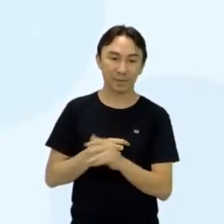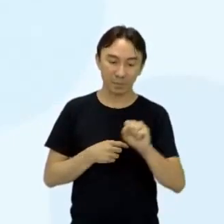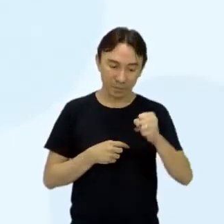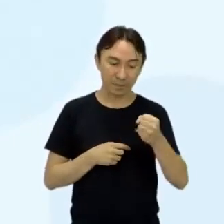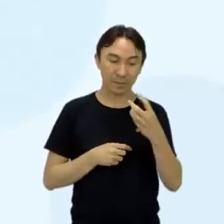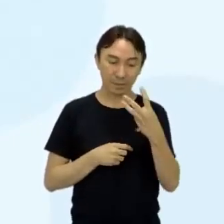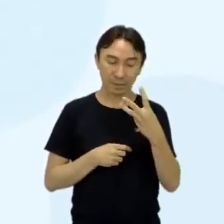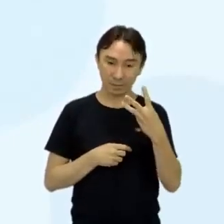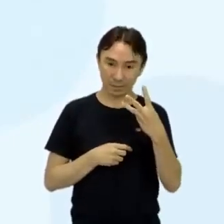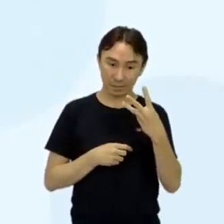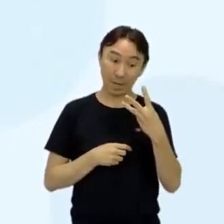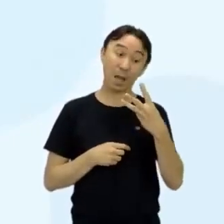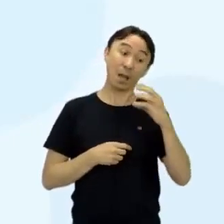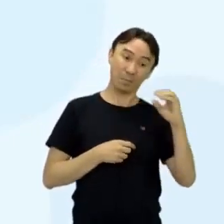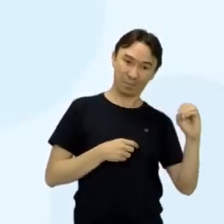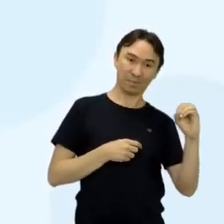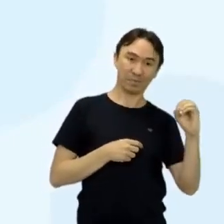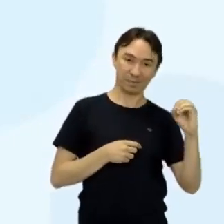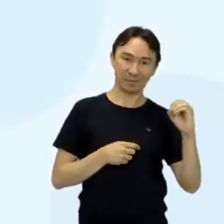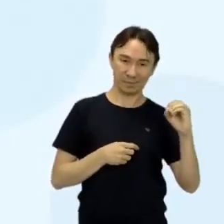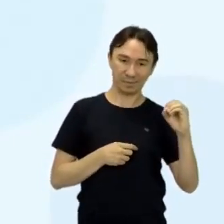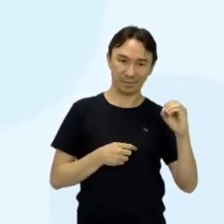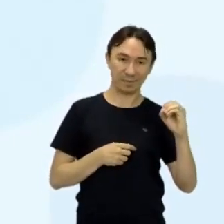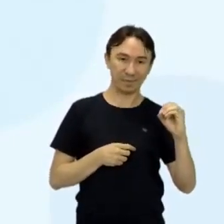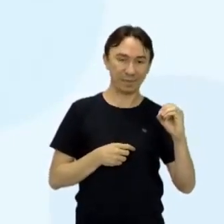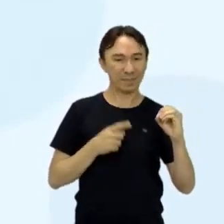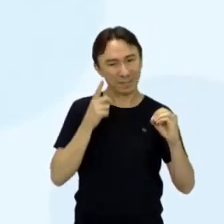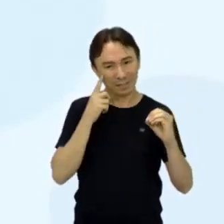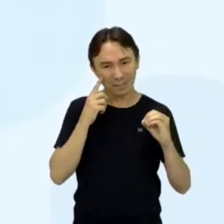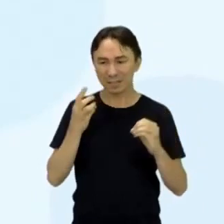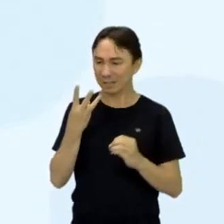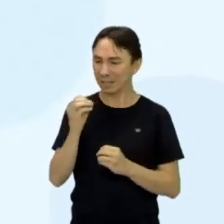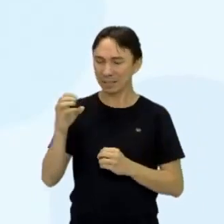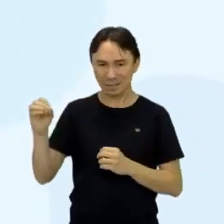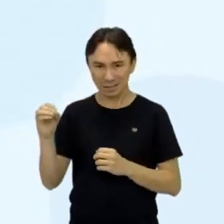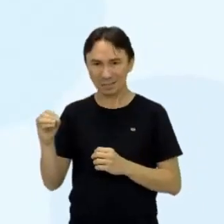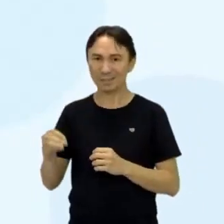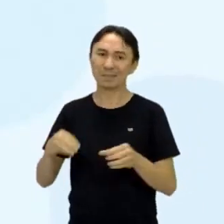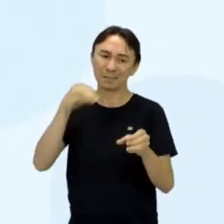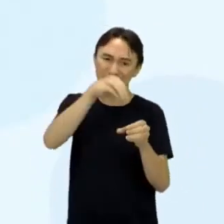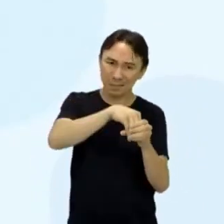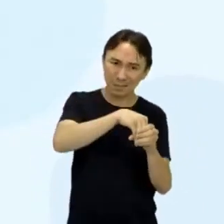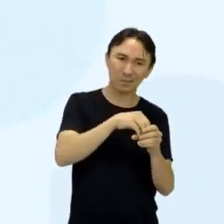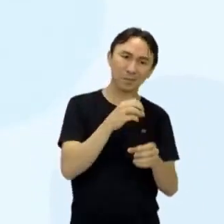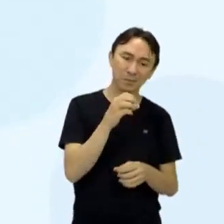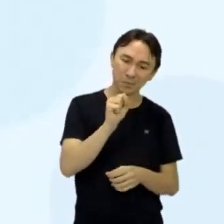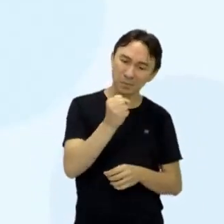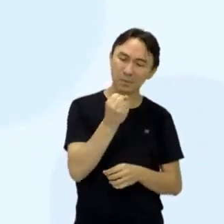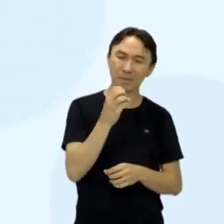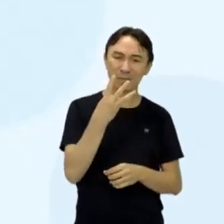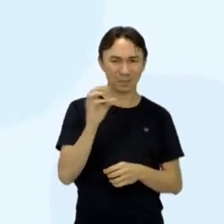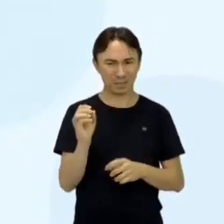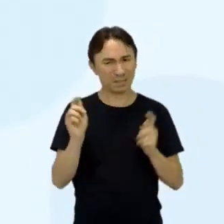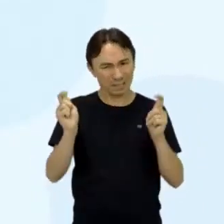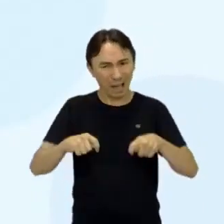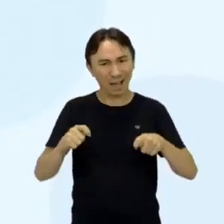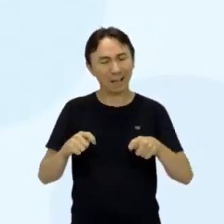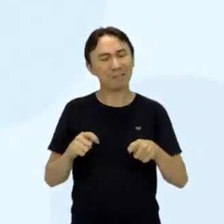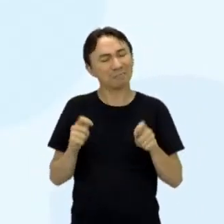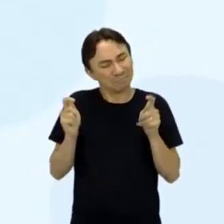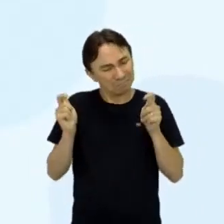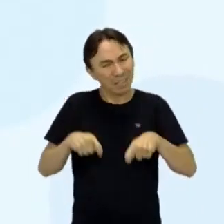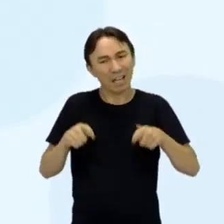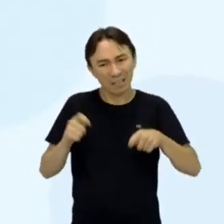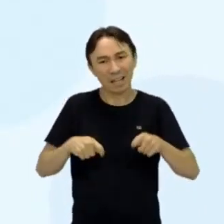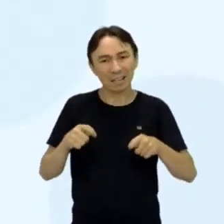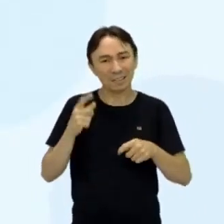continuar. O 300 cabe no 830? Cabe duas vezes, né? Porque se fosse 3, daria 900 já, né? Então,